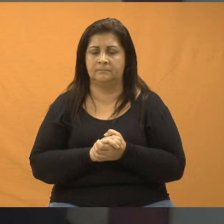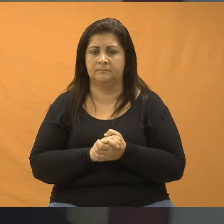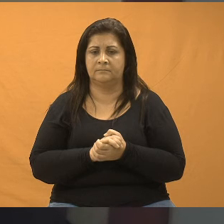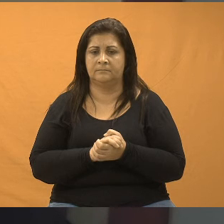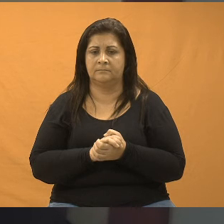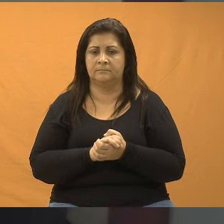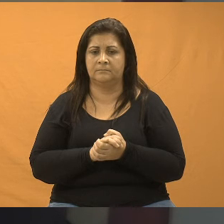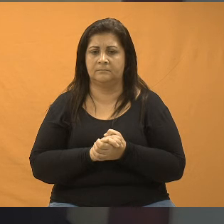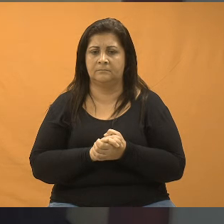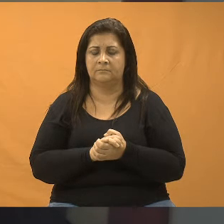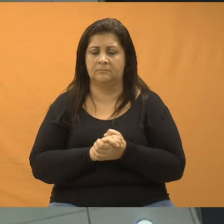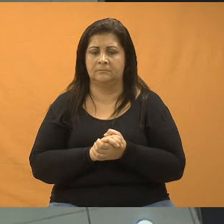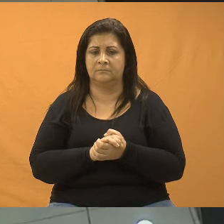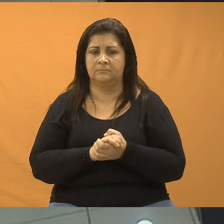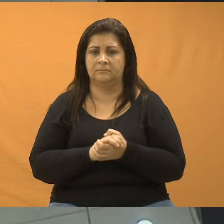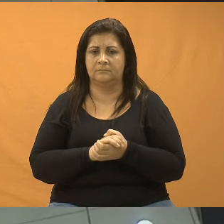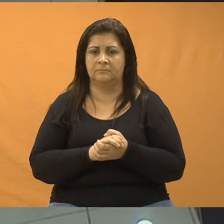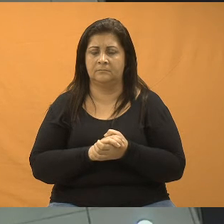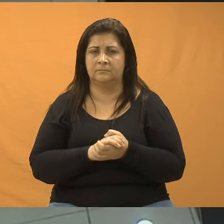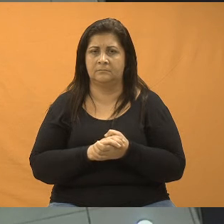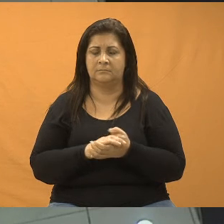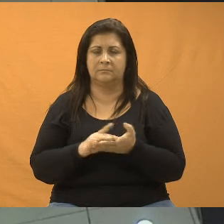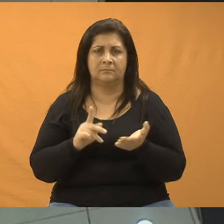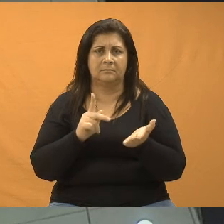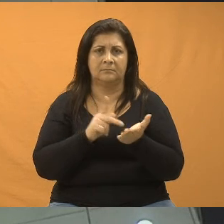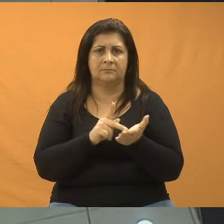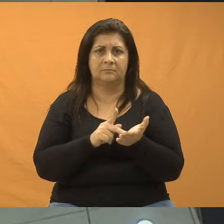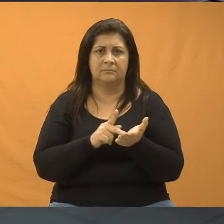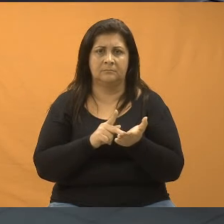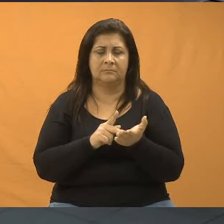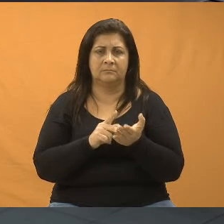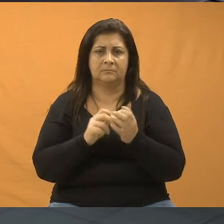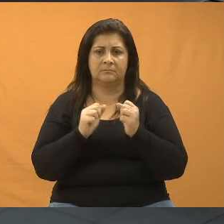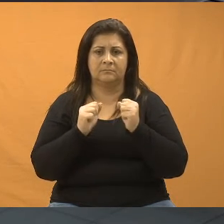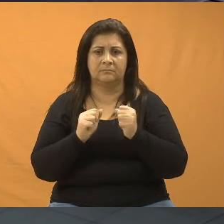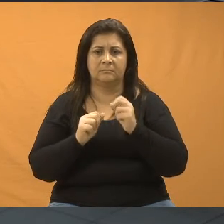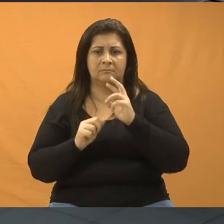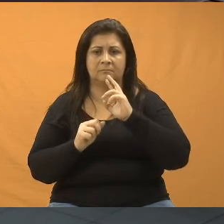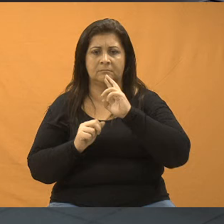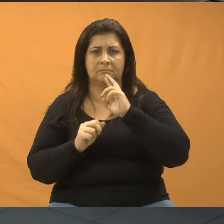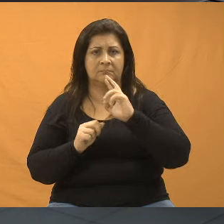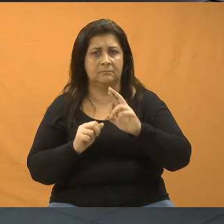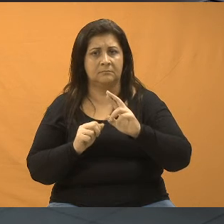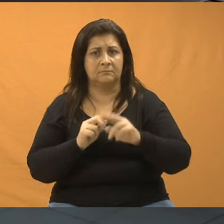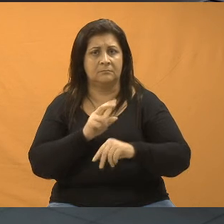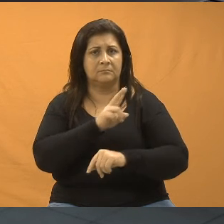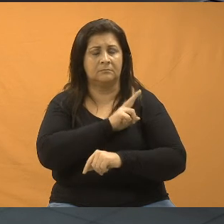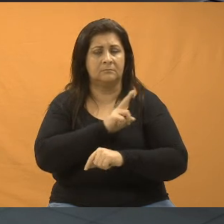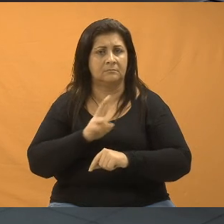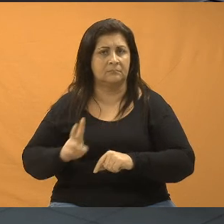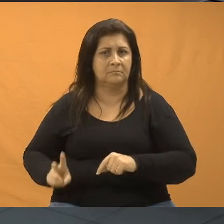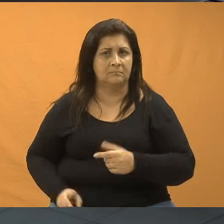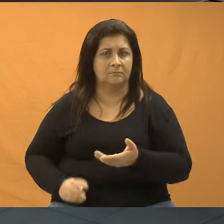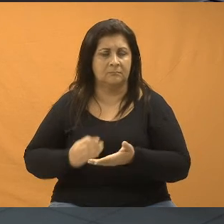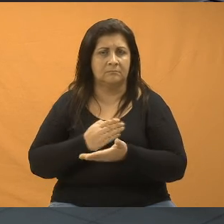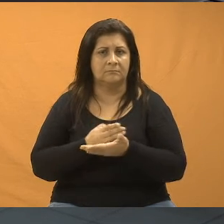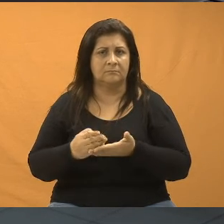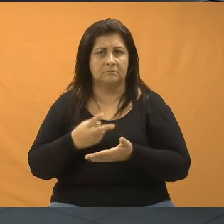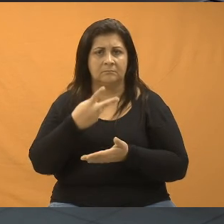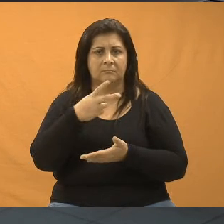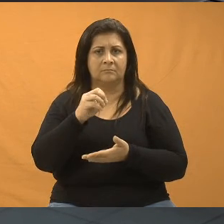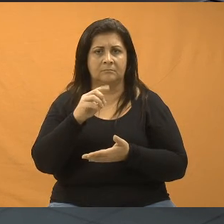Jorge, me permite interromper, na verdade, a gente pode responder como vereador desde 2017. Isso que você está falando, a